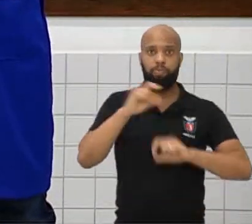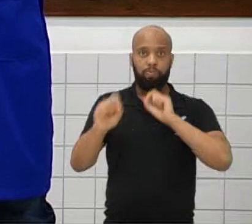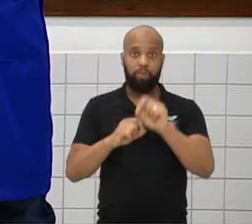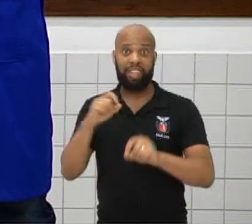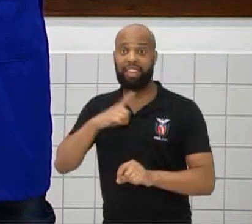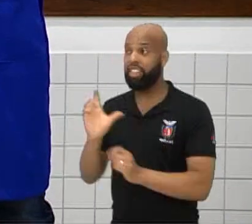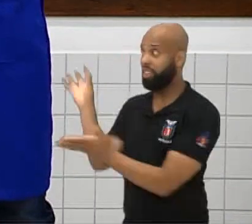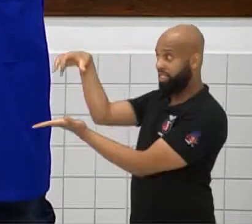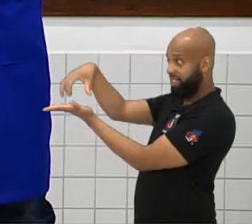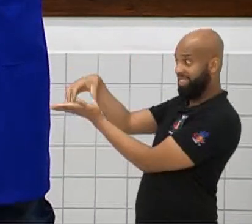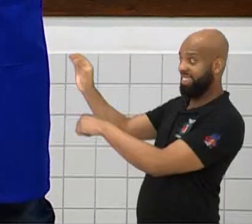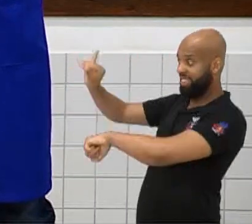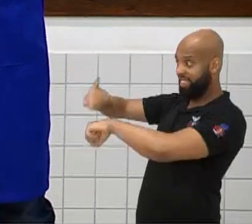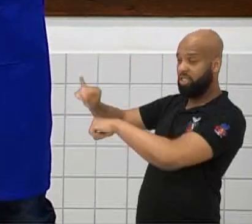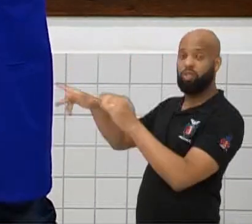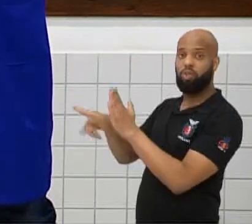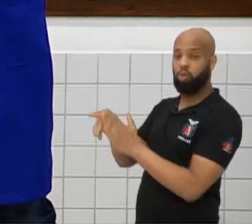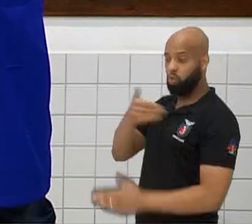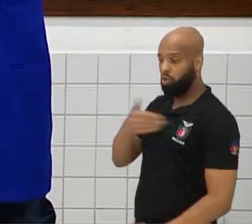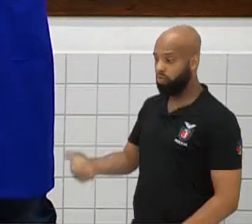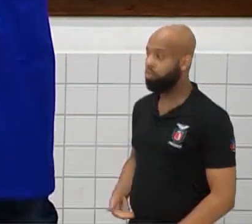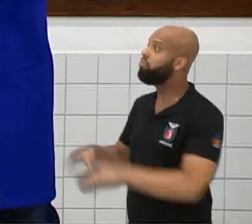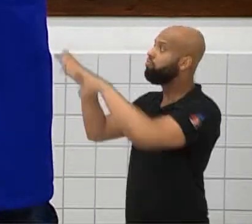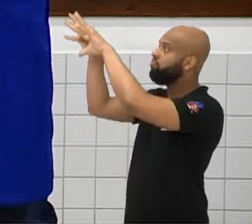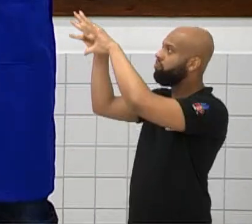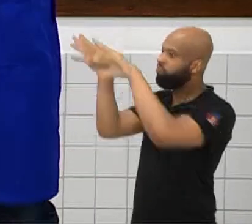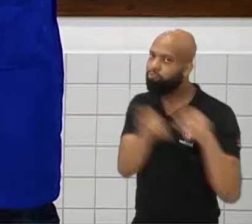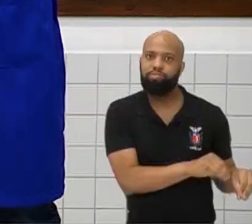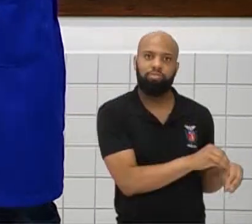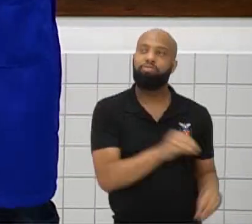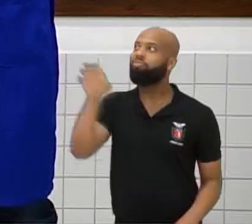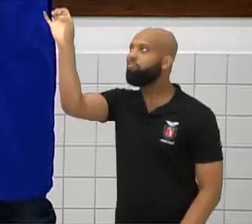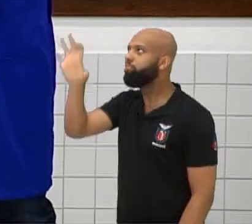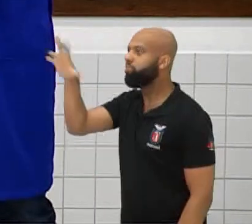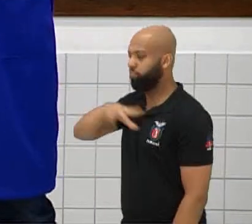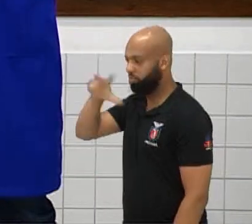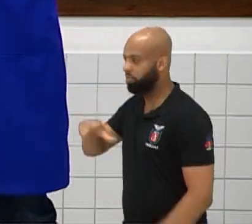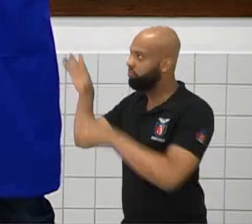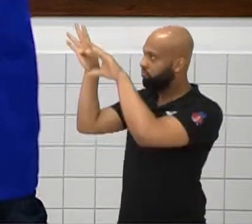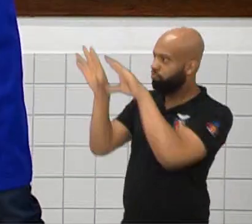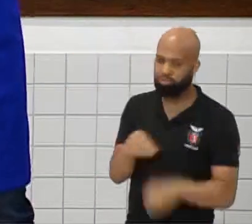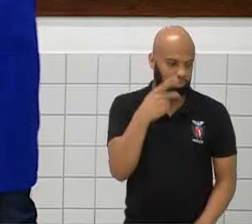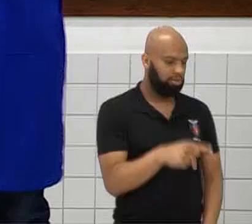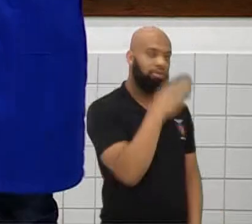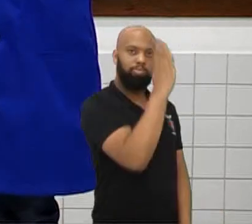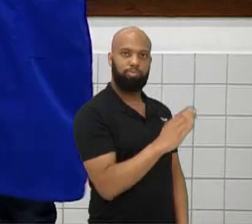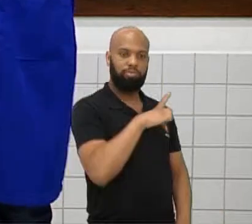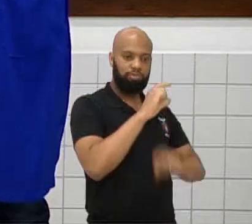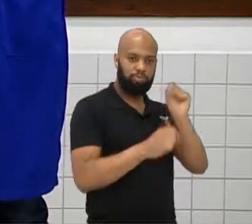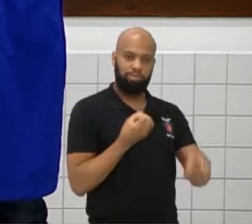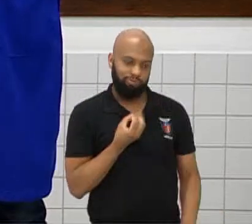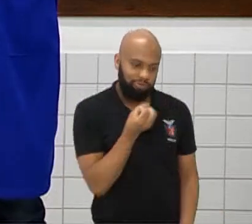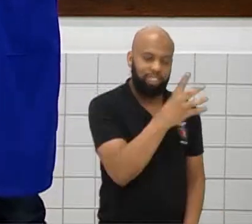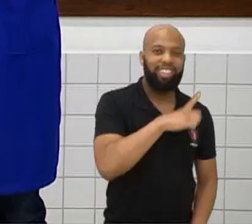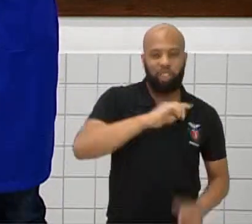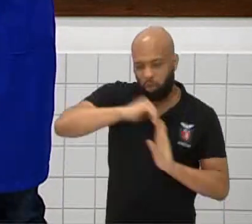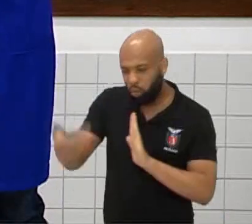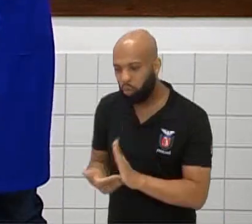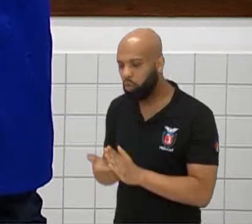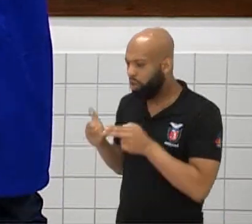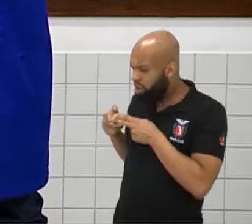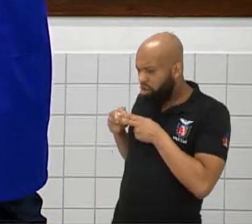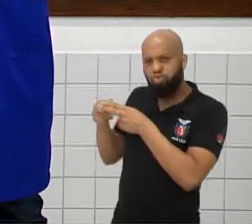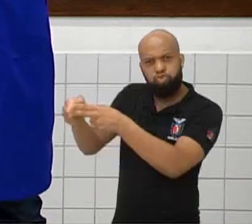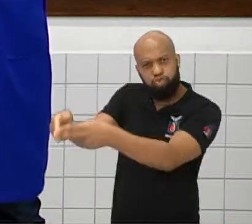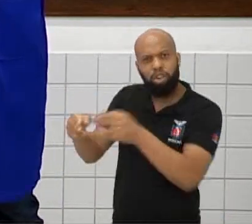sede do governo de continente, atravessando o Atlântico, de Portugal para o Brasil. Então, uma viagem que envolveu toda a frota, todos os